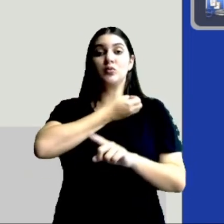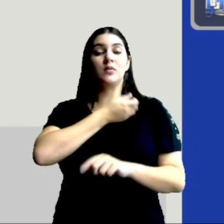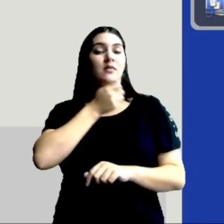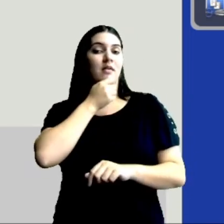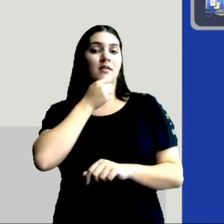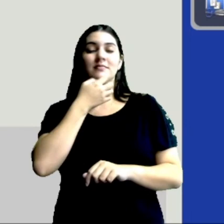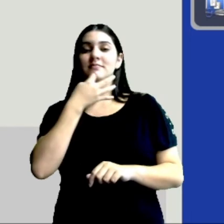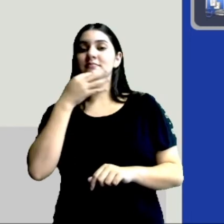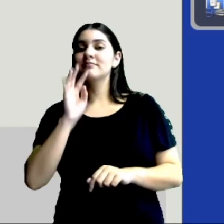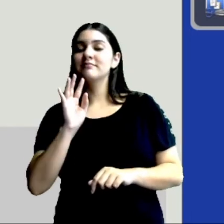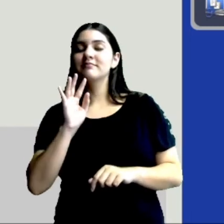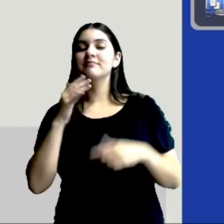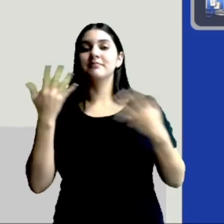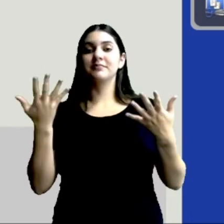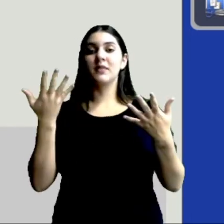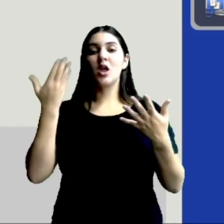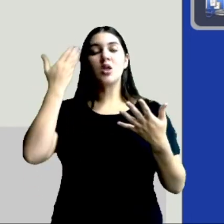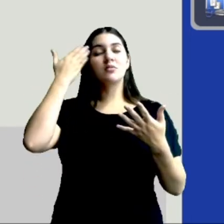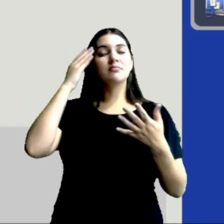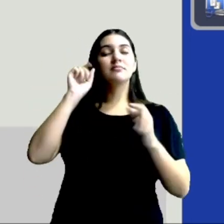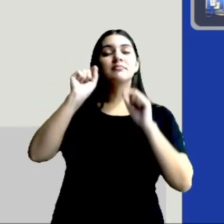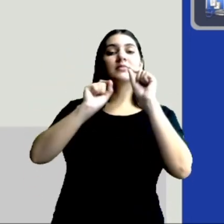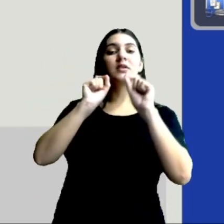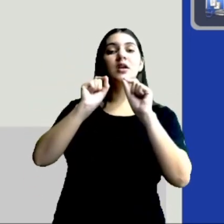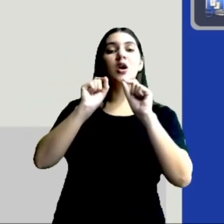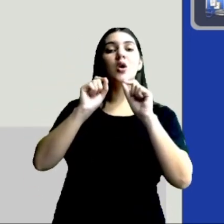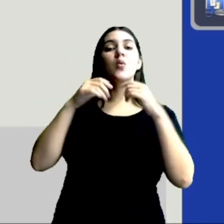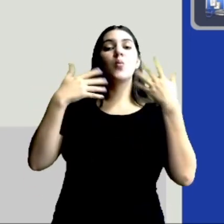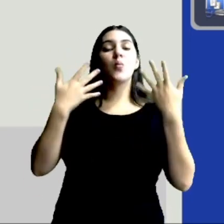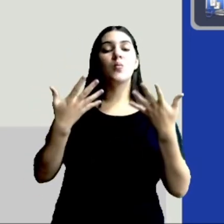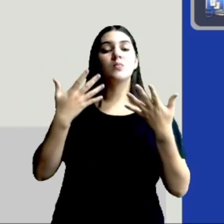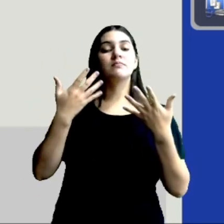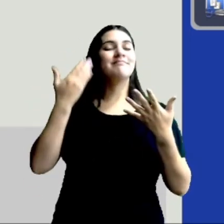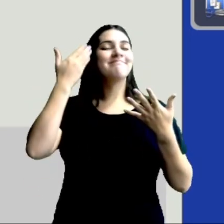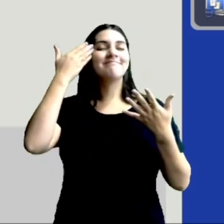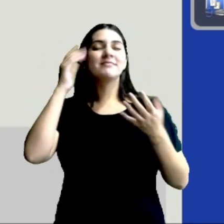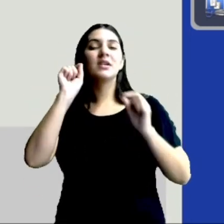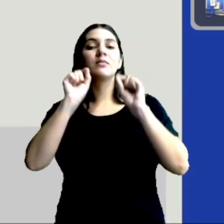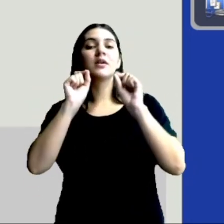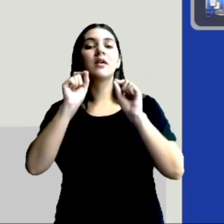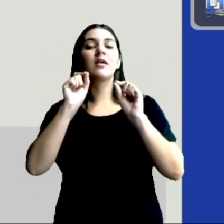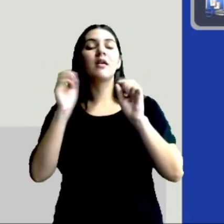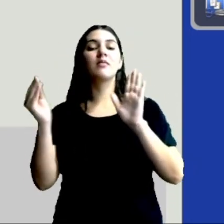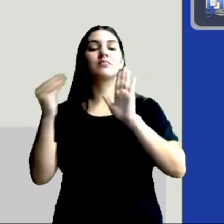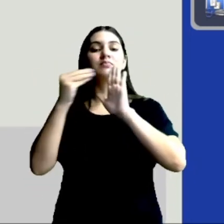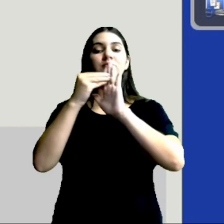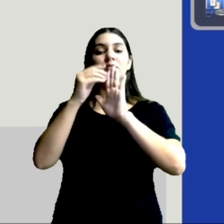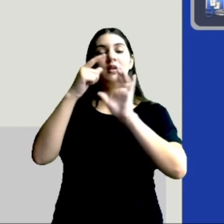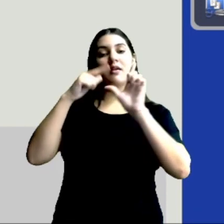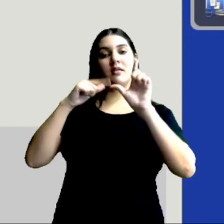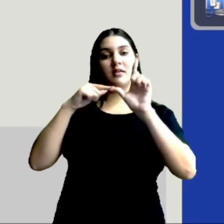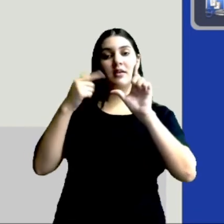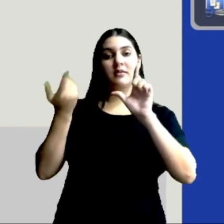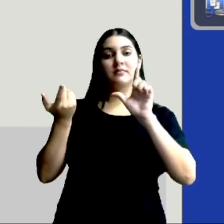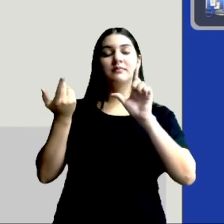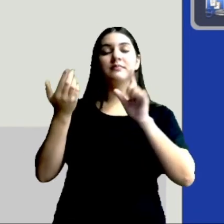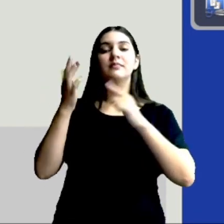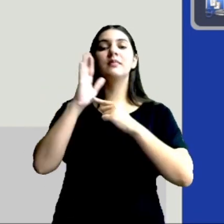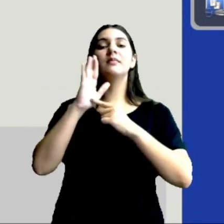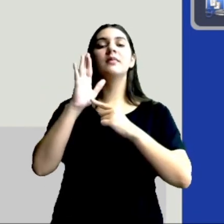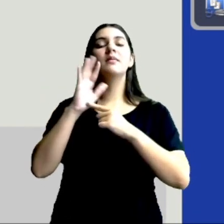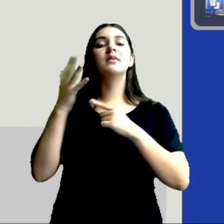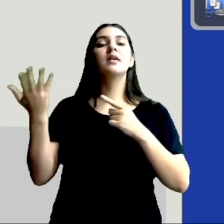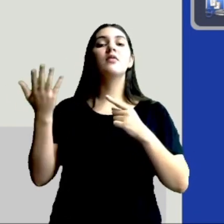é. Quando a gente não sabe quem é, a gente bota uma letrinha lá para representar aquele valor que a gente vai achar. Aí tem aqui,